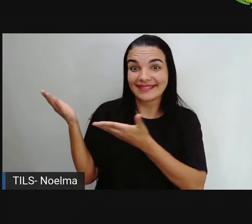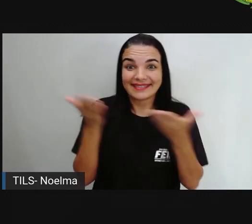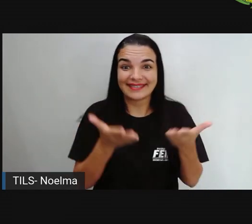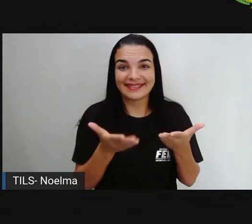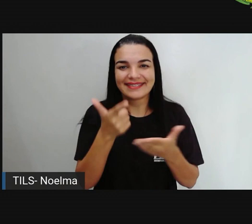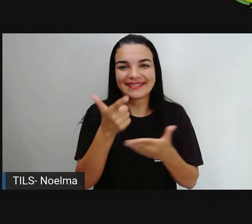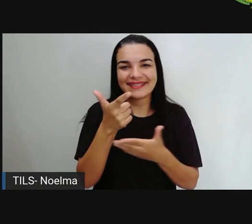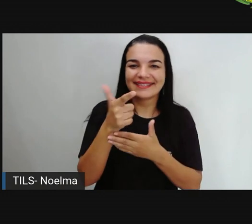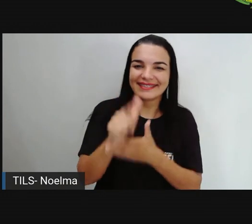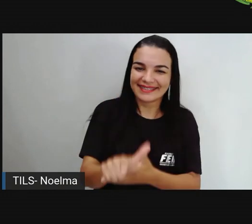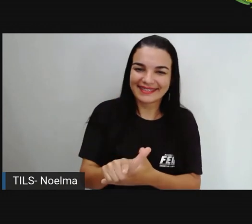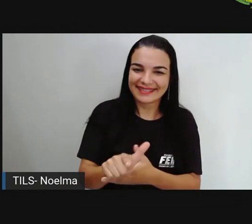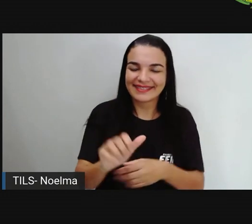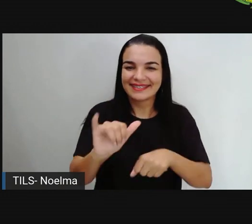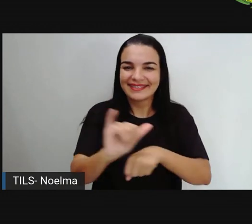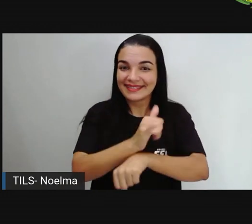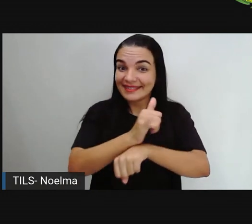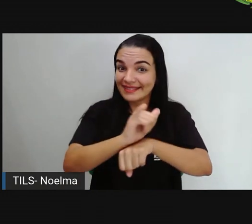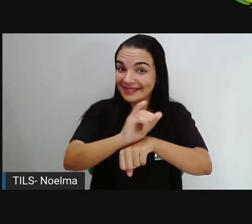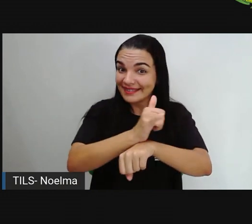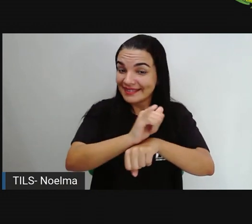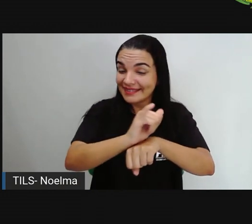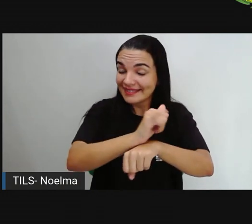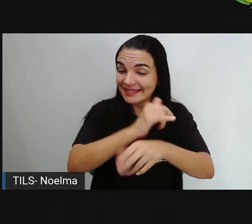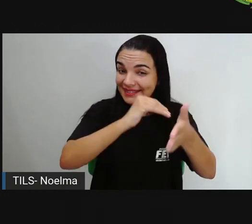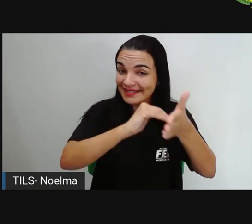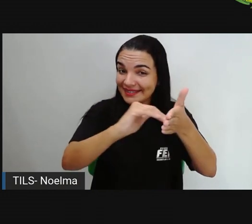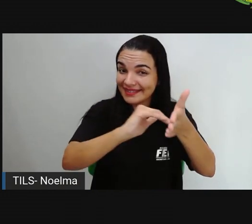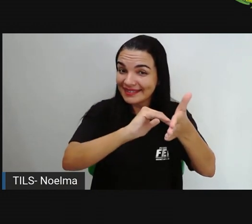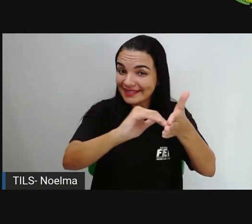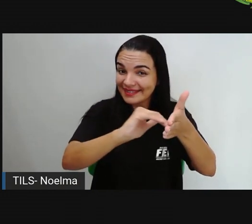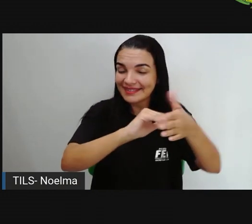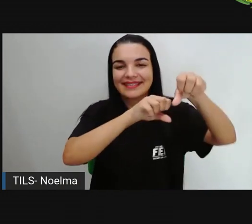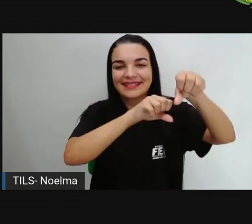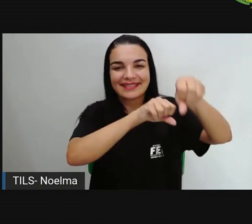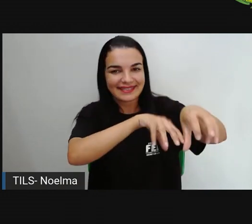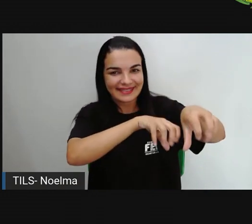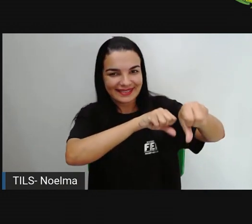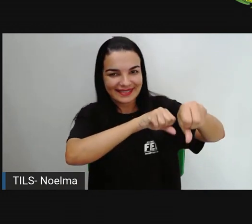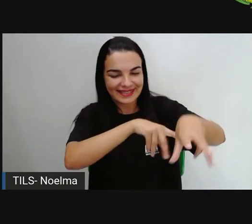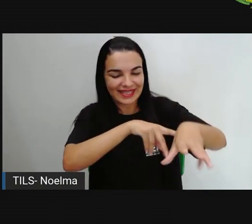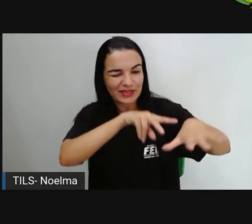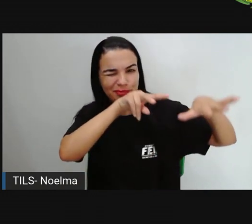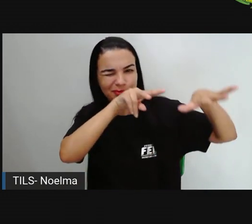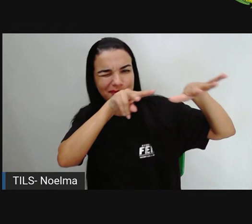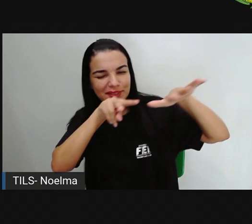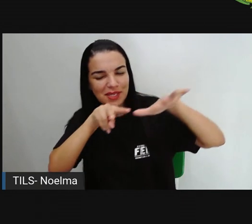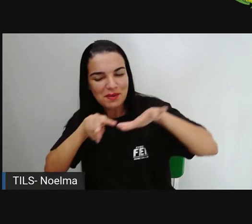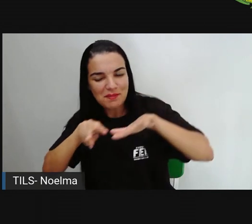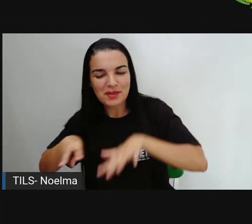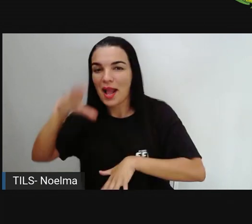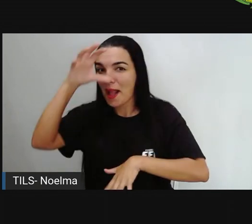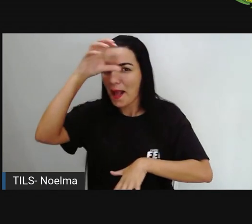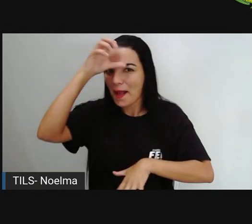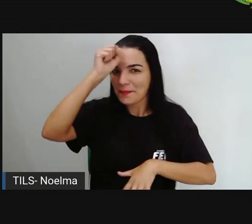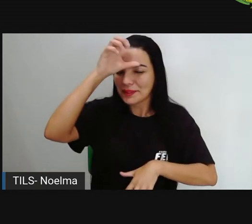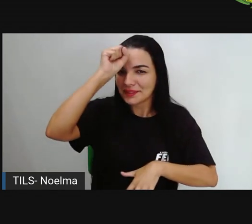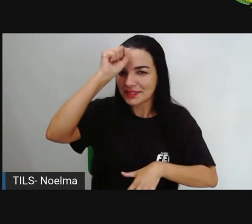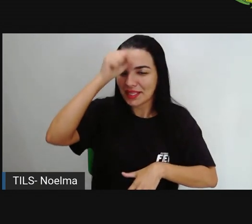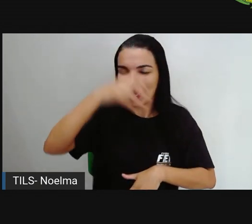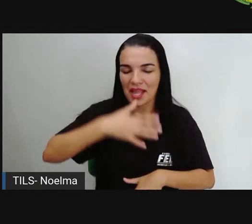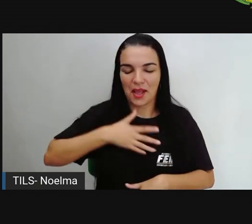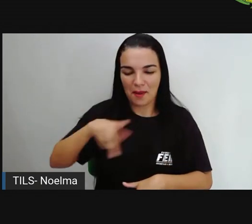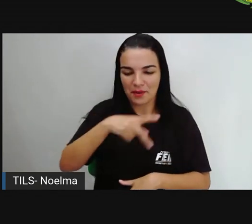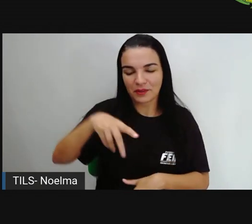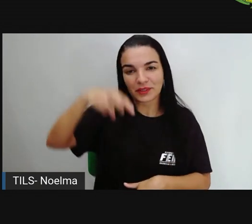aqui mais uma vez no nosso canal para mais uma semana de muito, muito aprendizado. Eu sou a